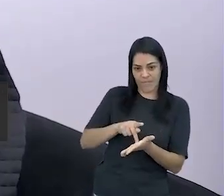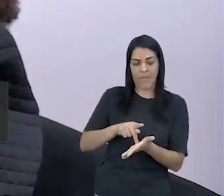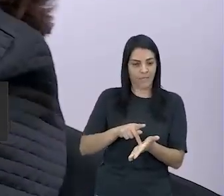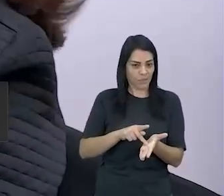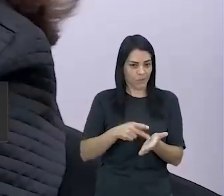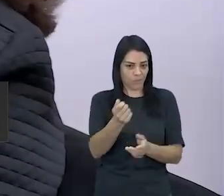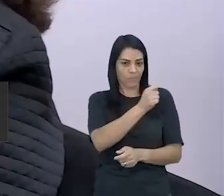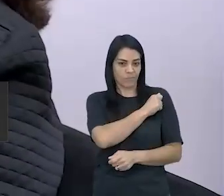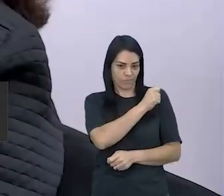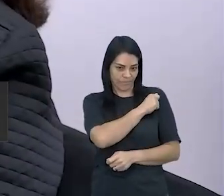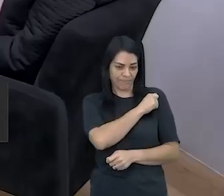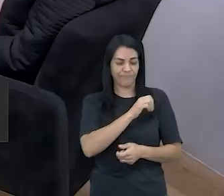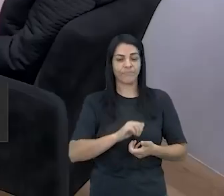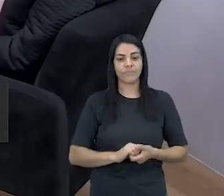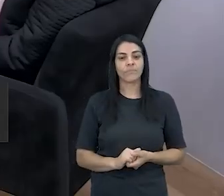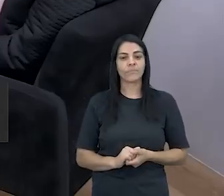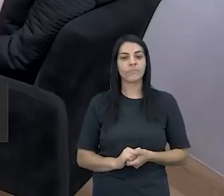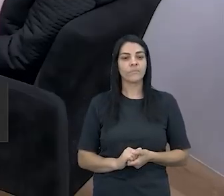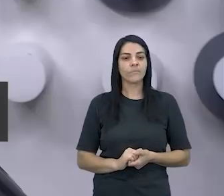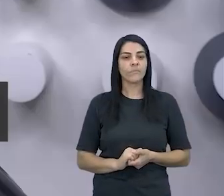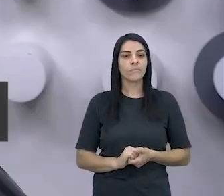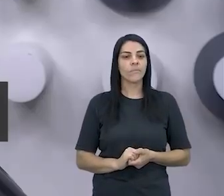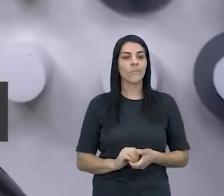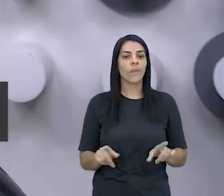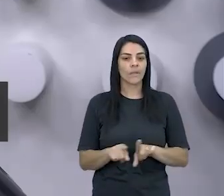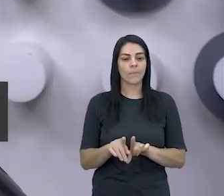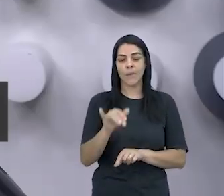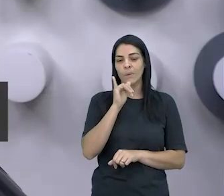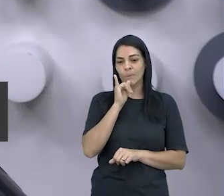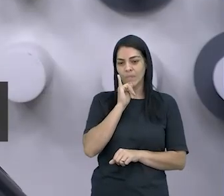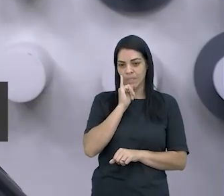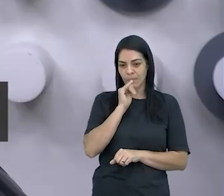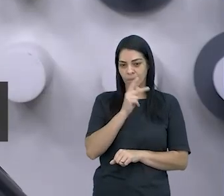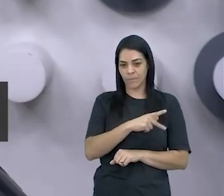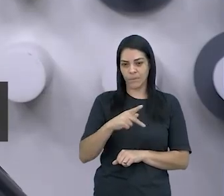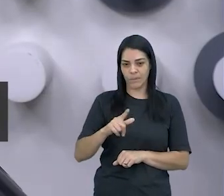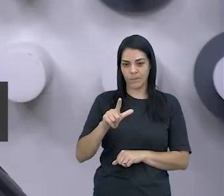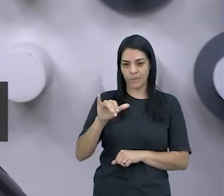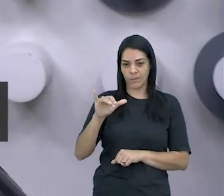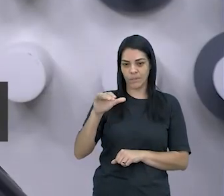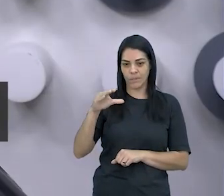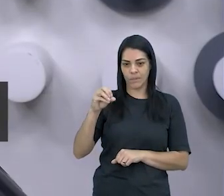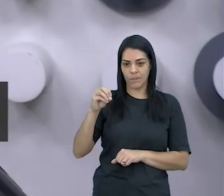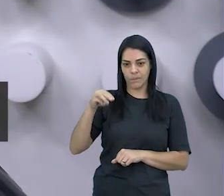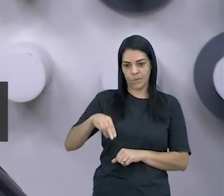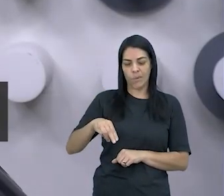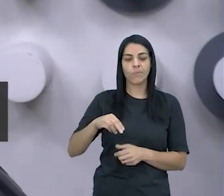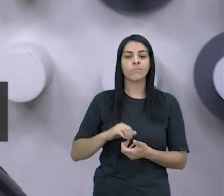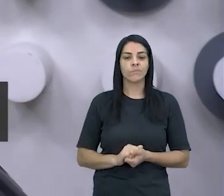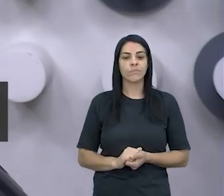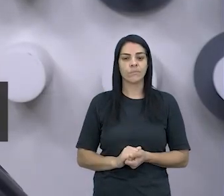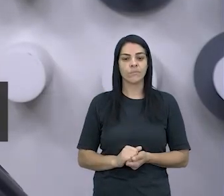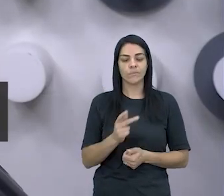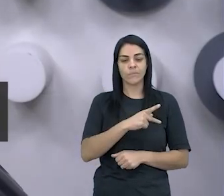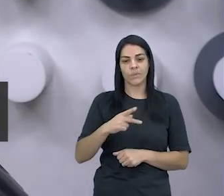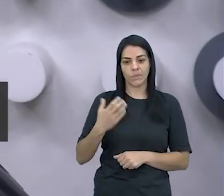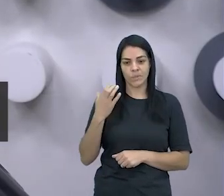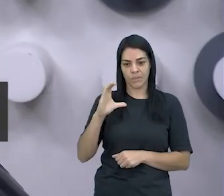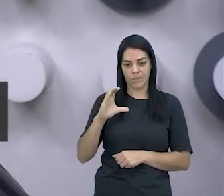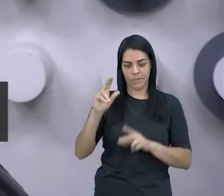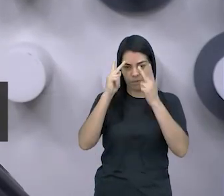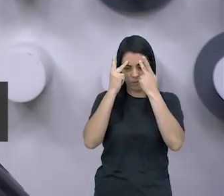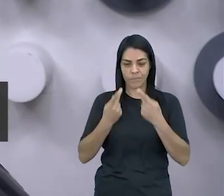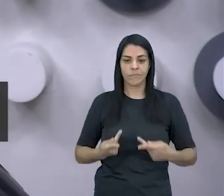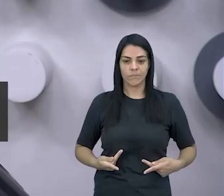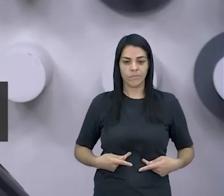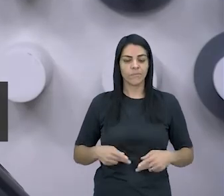né? E aí, eu vou colocar aqui um exemplo que o professor Lincoln Menezes, sou professor de Ciências Humanas e considero